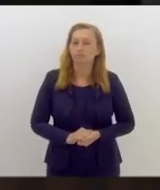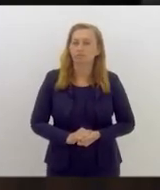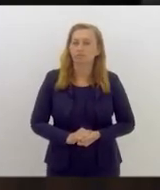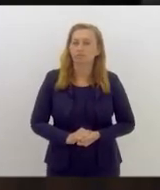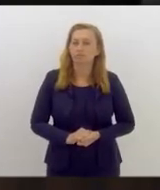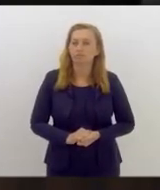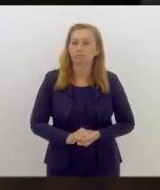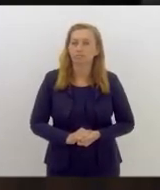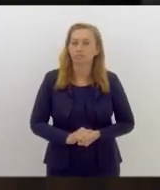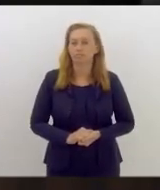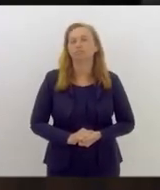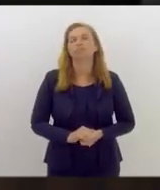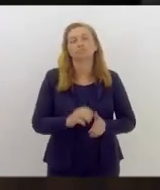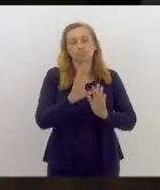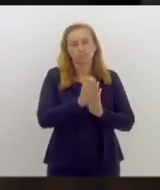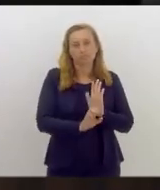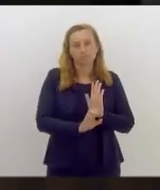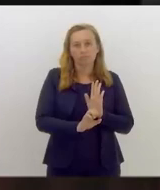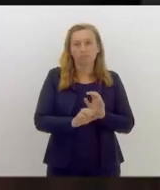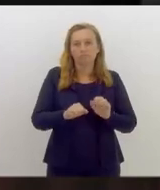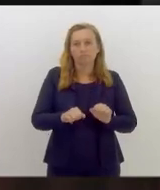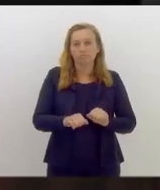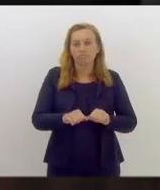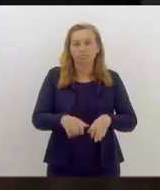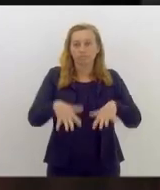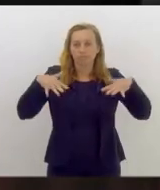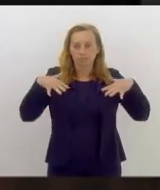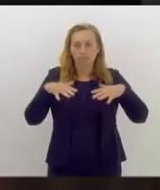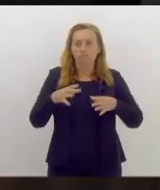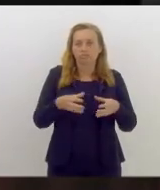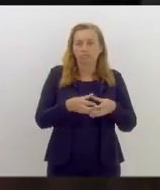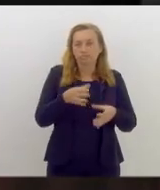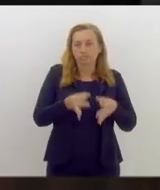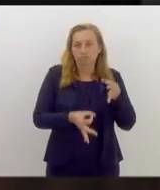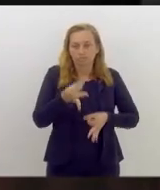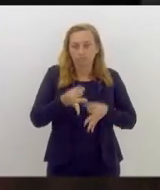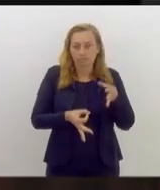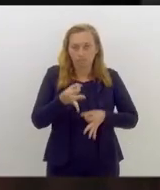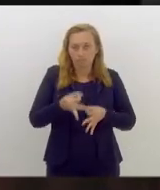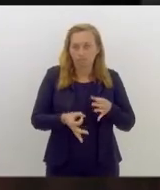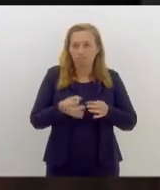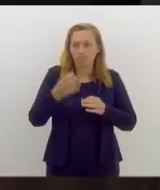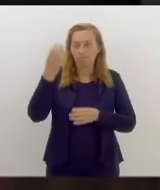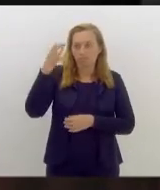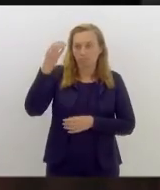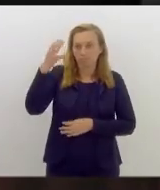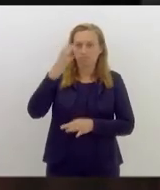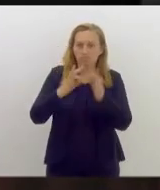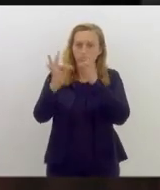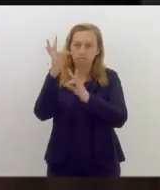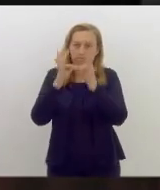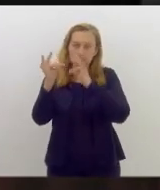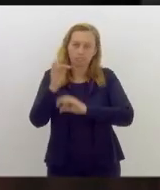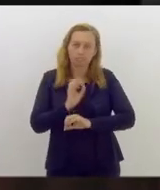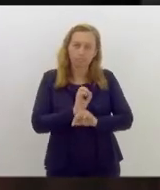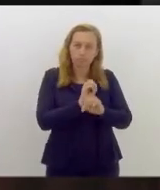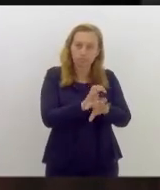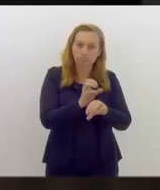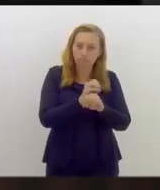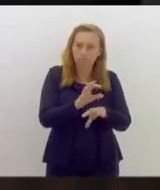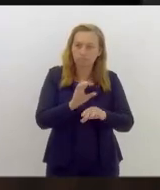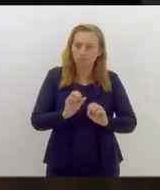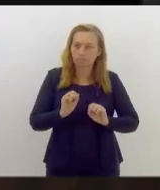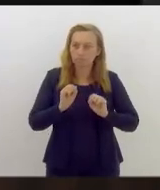Pendentes de pareceres sobre as emendas de plenário das comissões de Constituição e Justiça, de Educação, de Ciência e Tecnologia, de